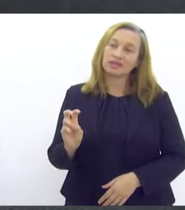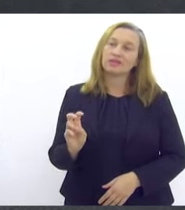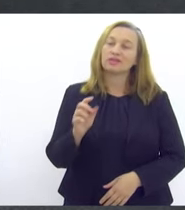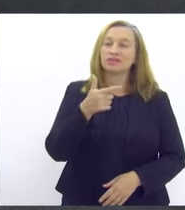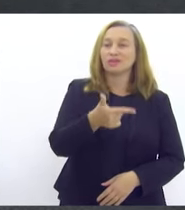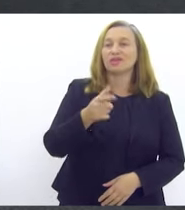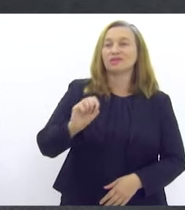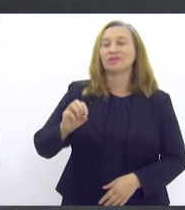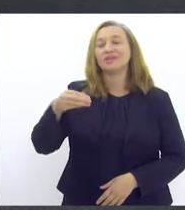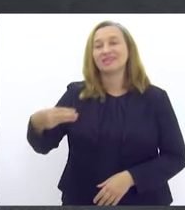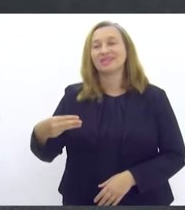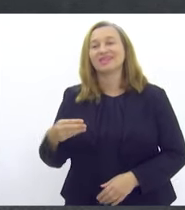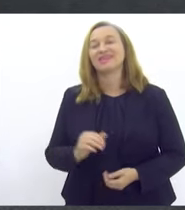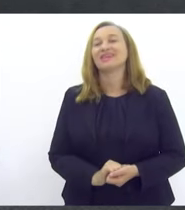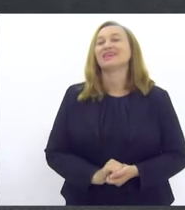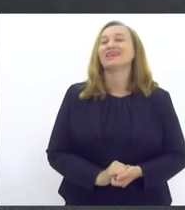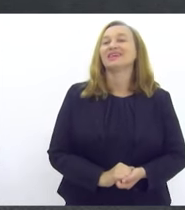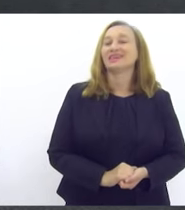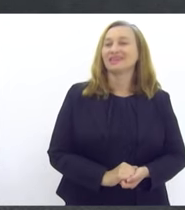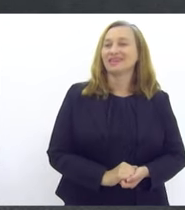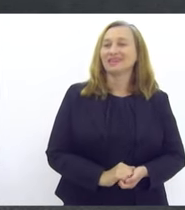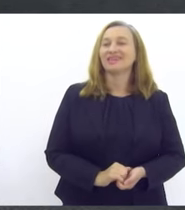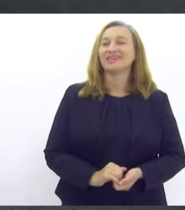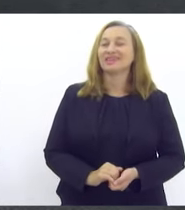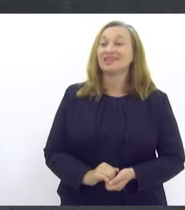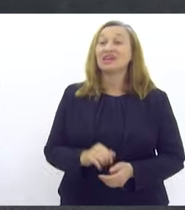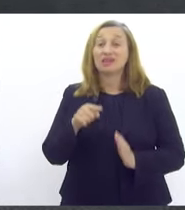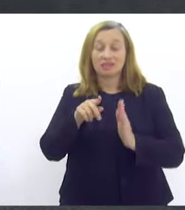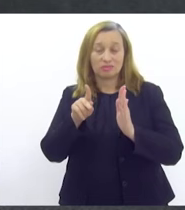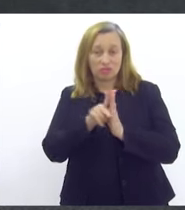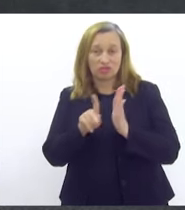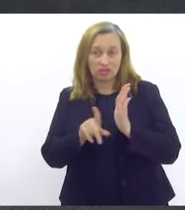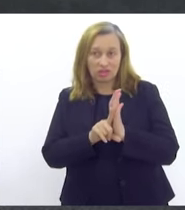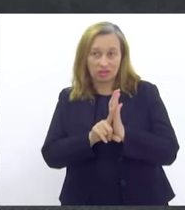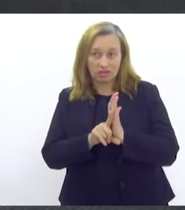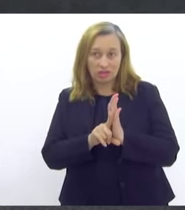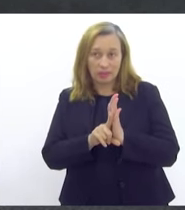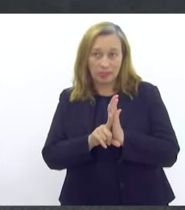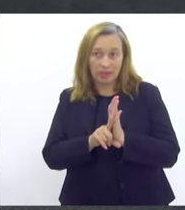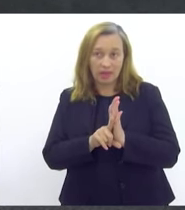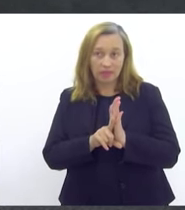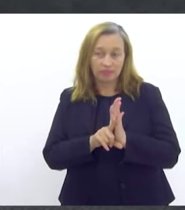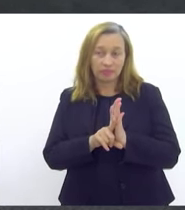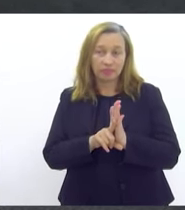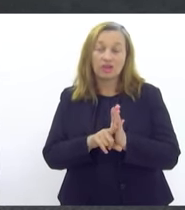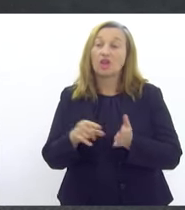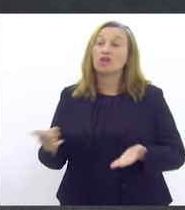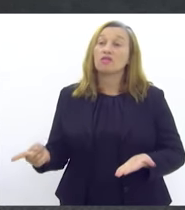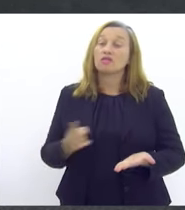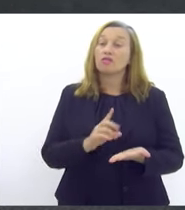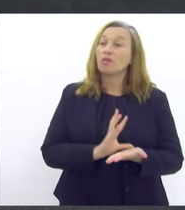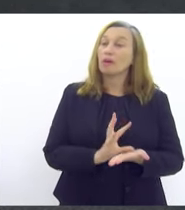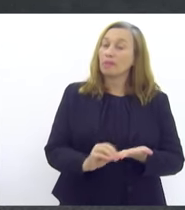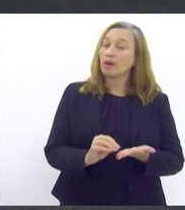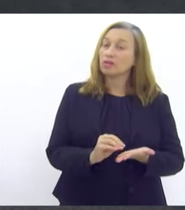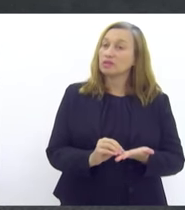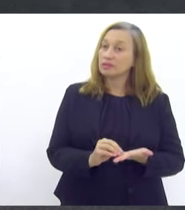Lei das Metas Orçamentárias. Este projeto de lei veio à pauta